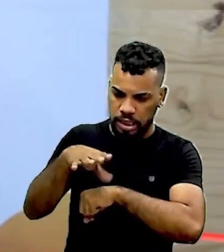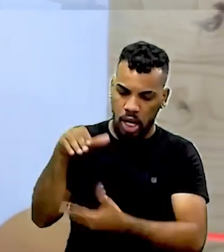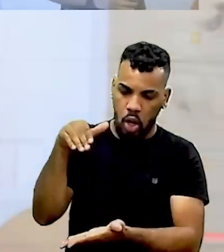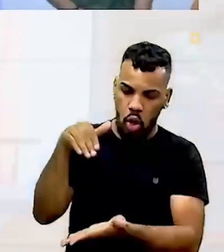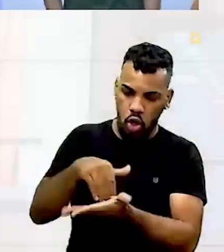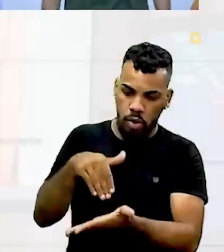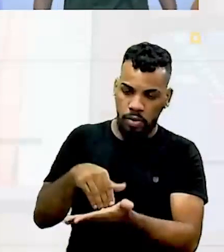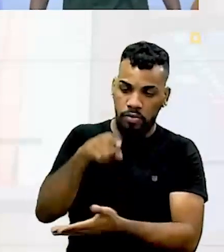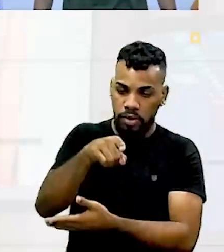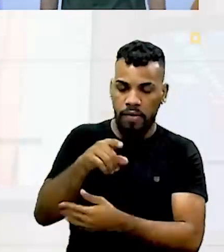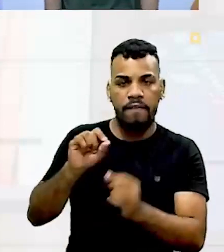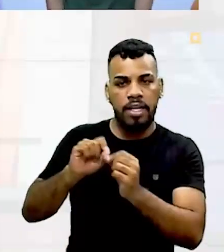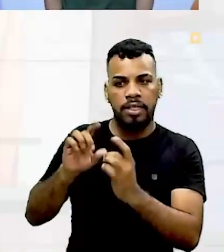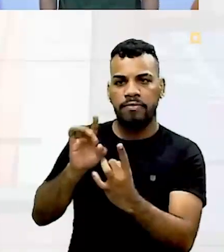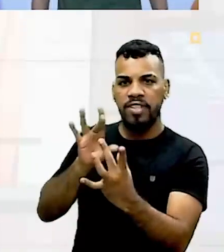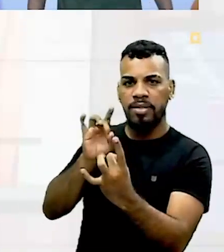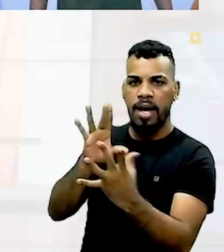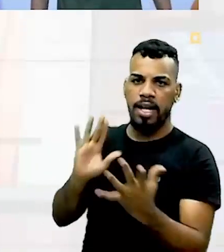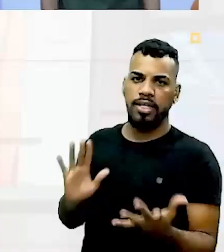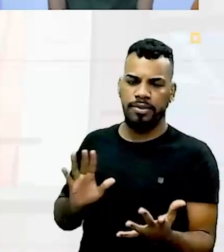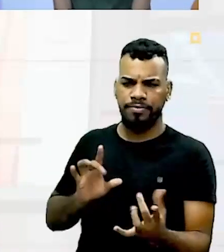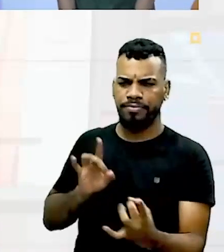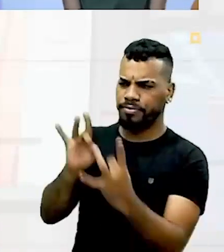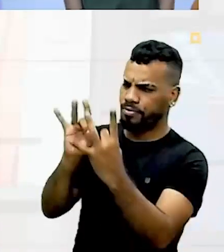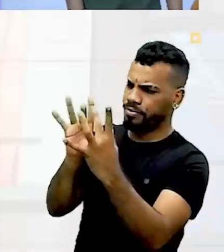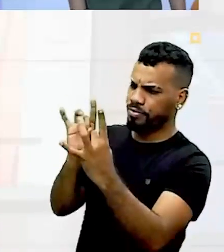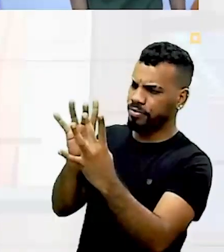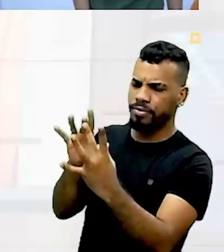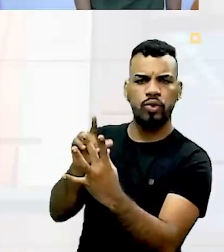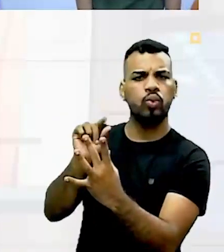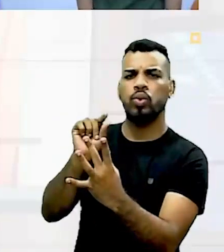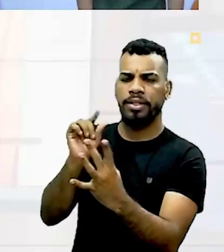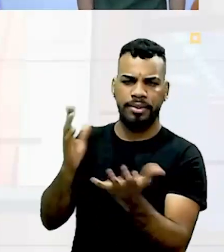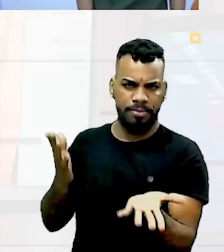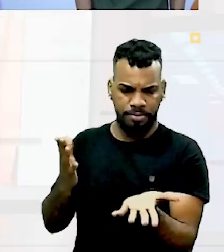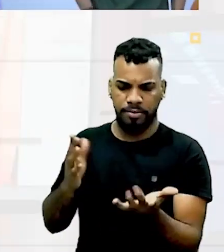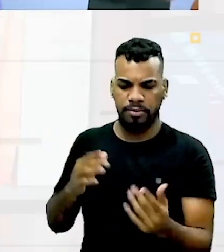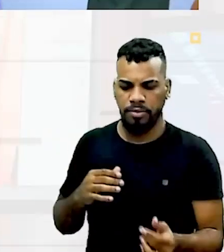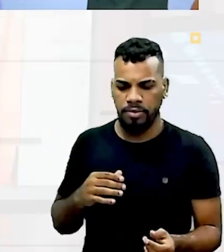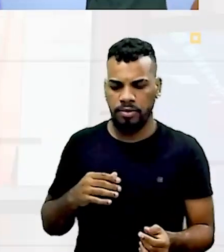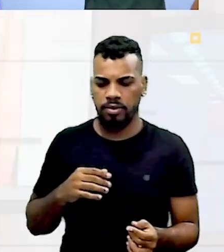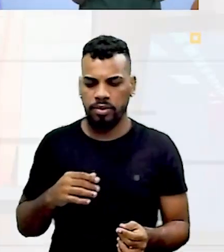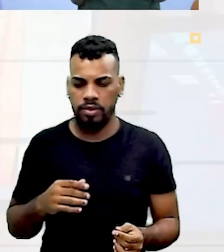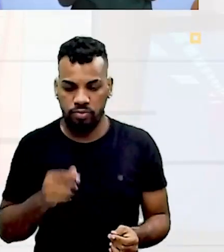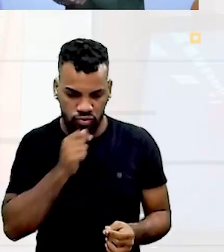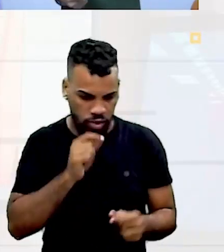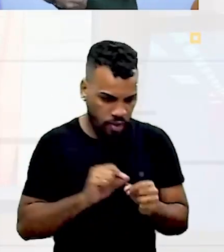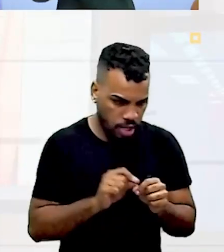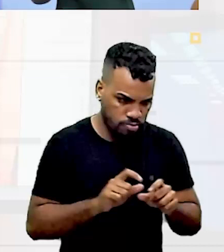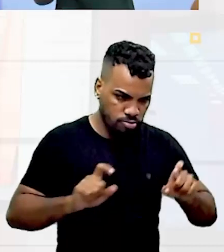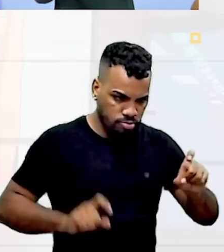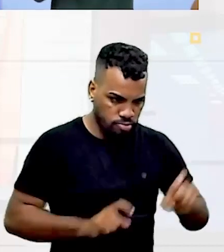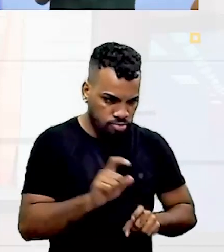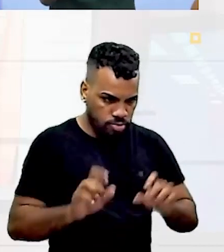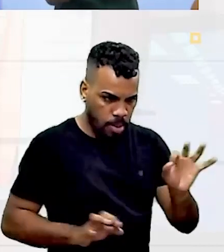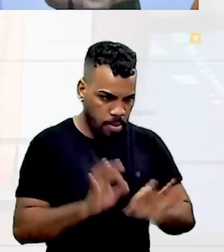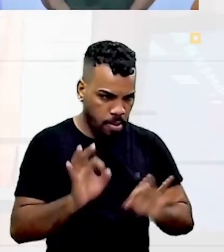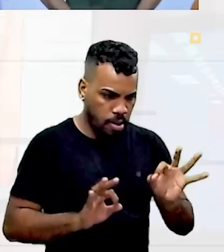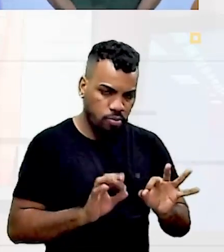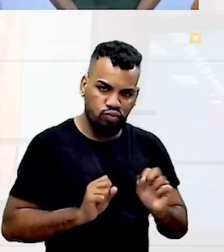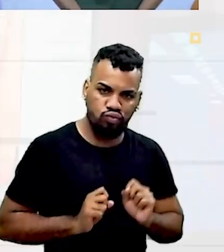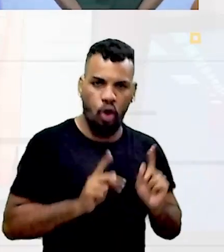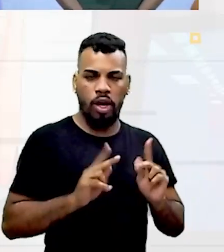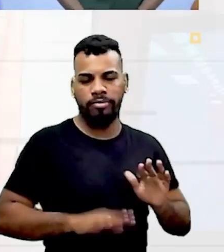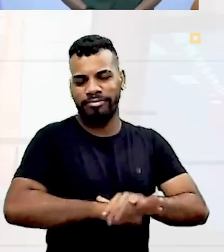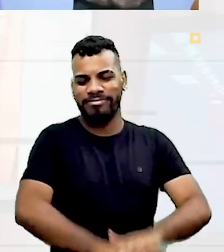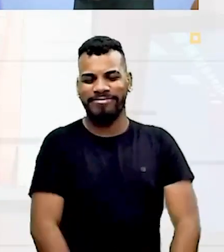é buscar feedback. O que eu quero dizer com buscar feedback? Veja, não adianta você produzir algo e guardá-la para